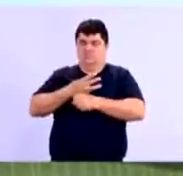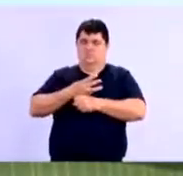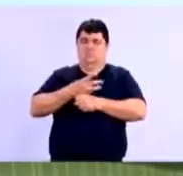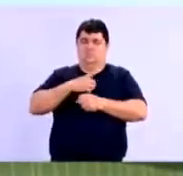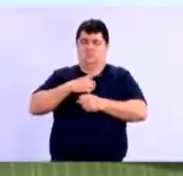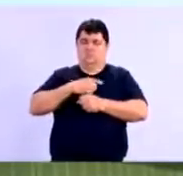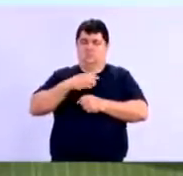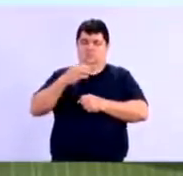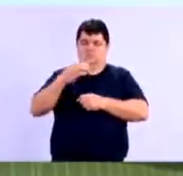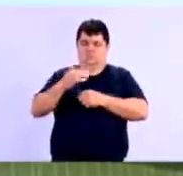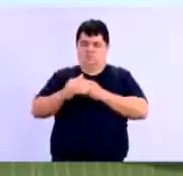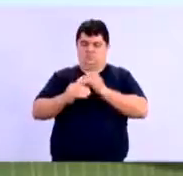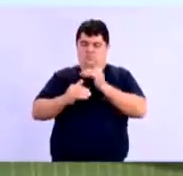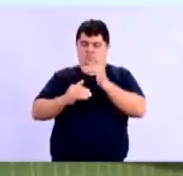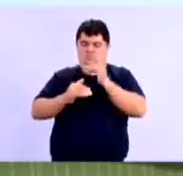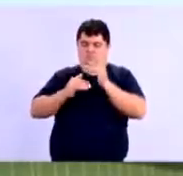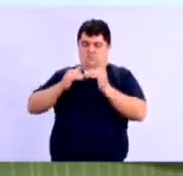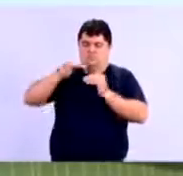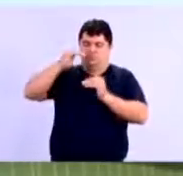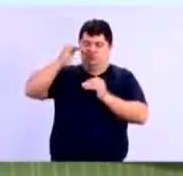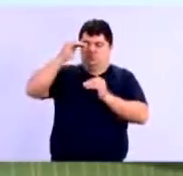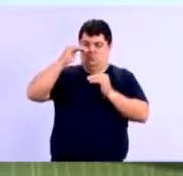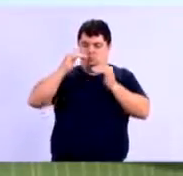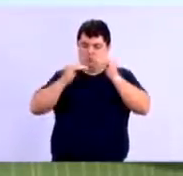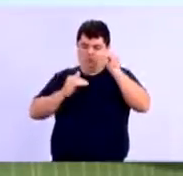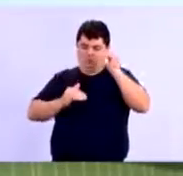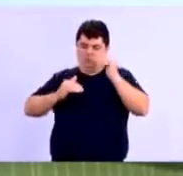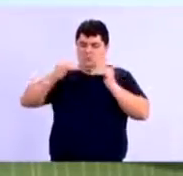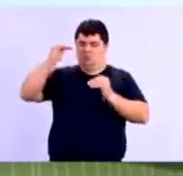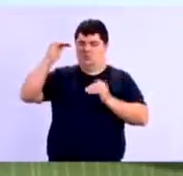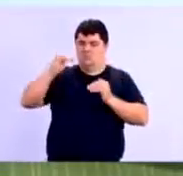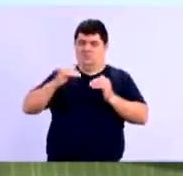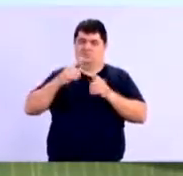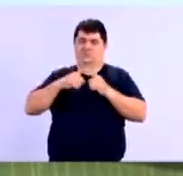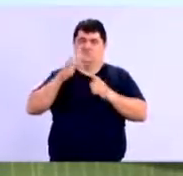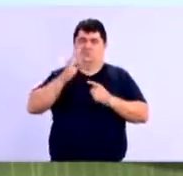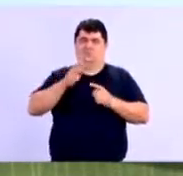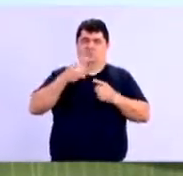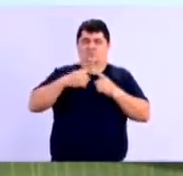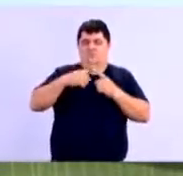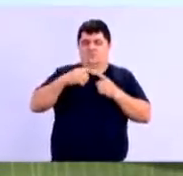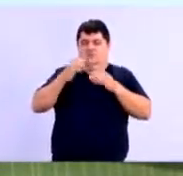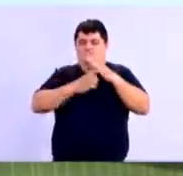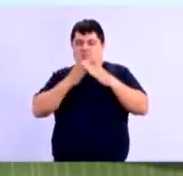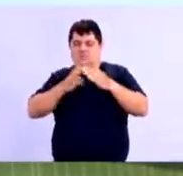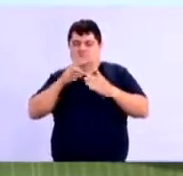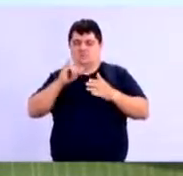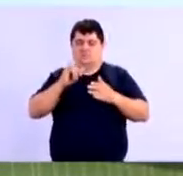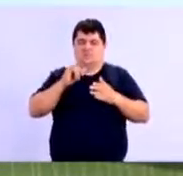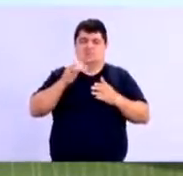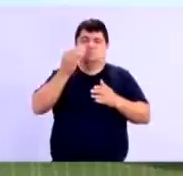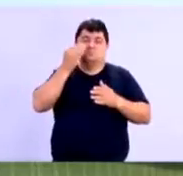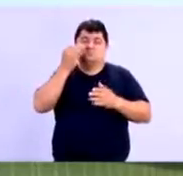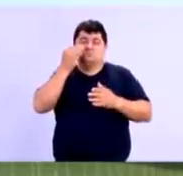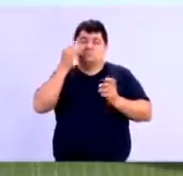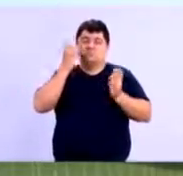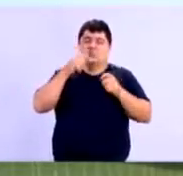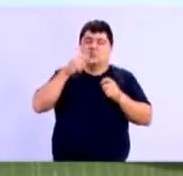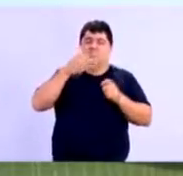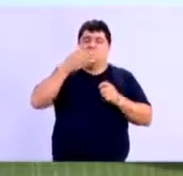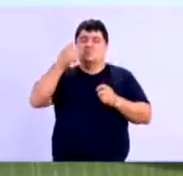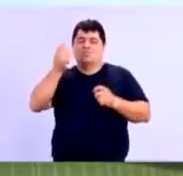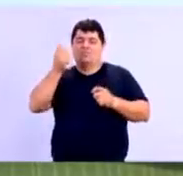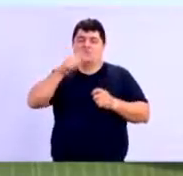de evolução. Ela tem melhoras, ela tem piores. Justamente já foi feito pensando nisso, para saber que as empresas, para vocês medirem se melhorou ou